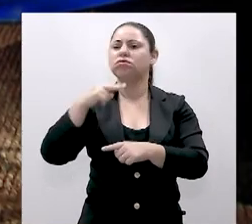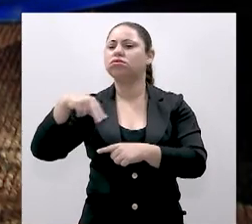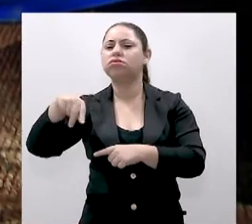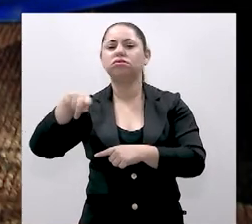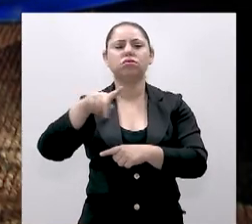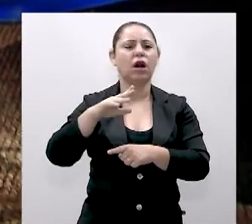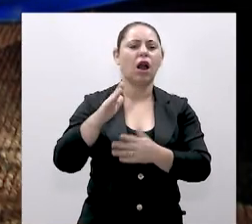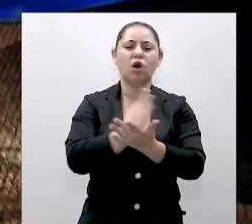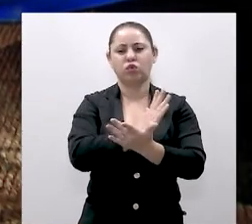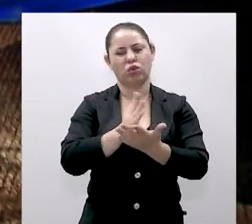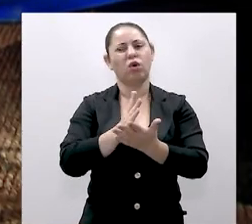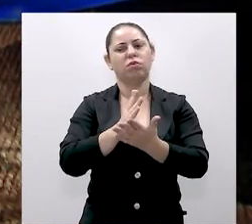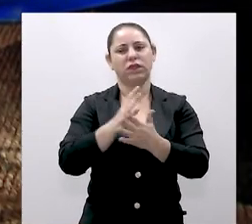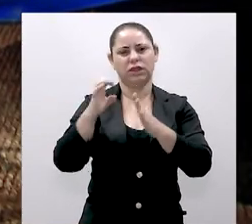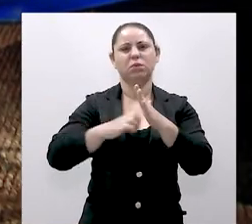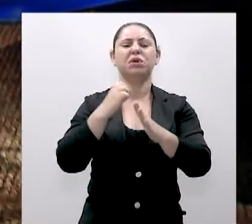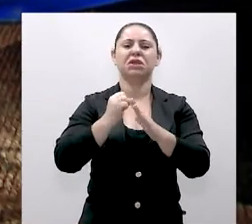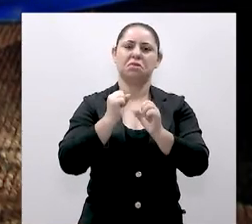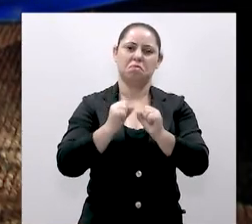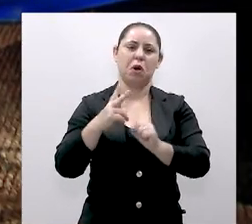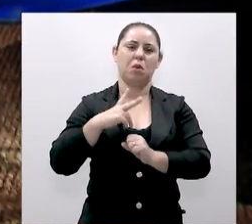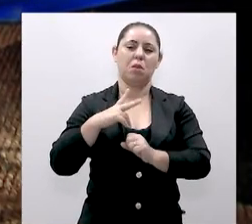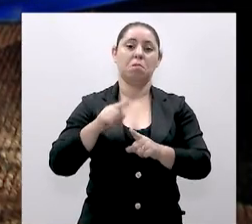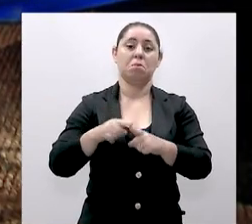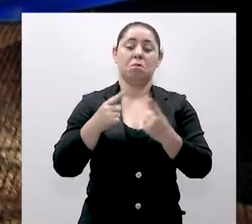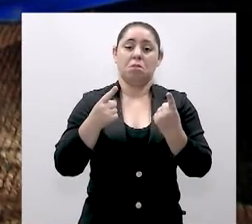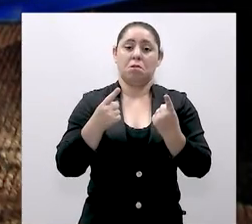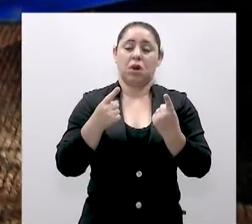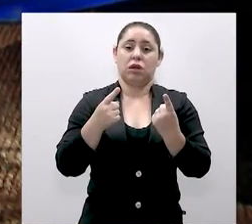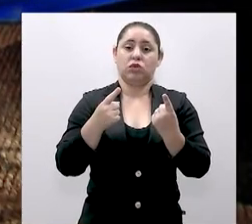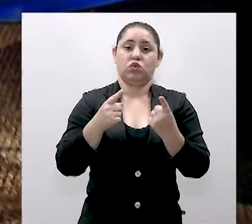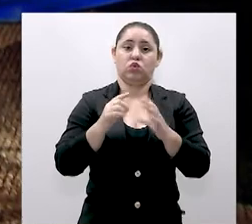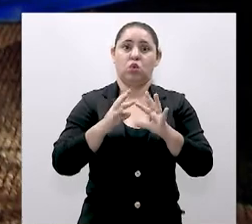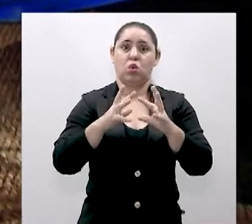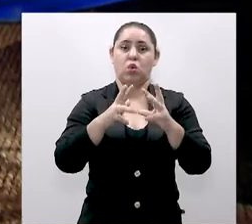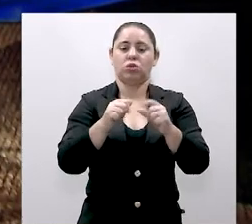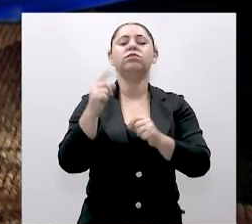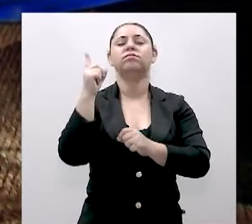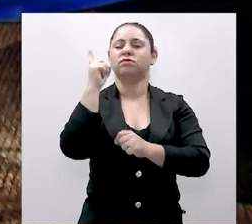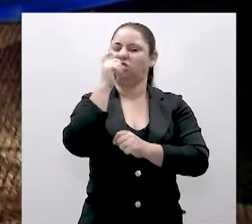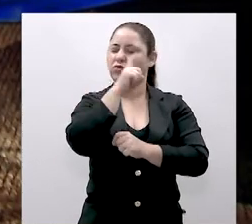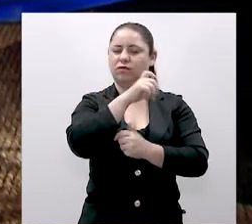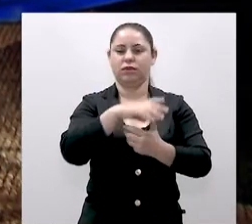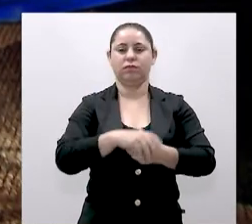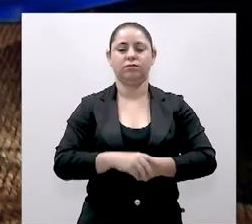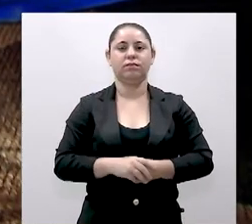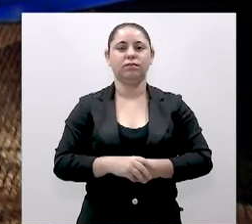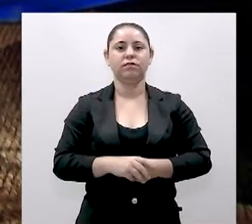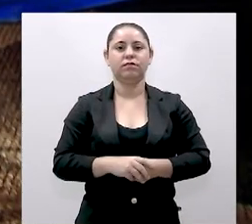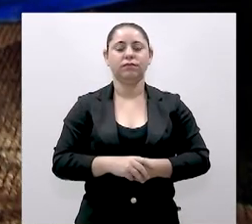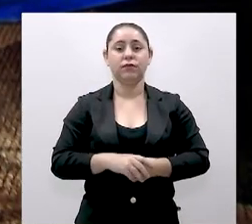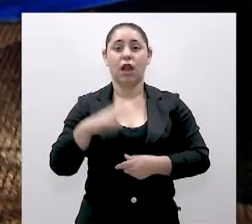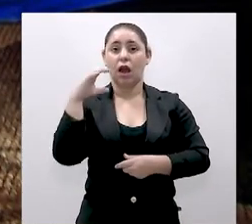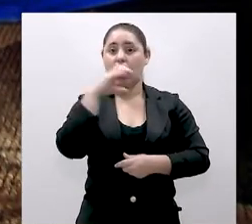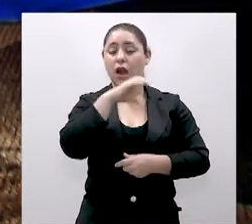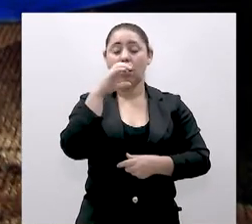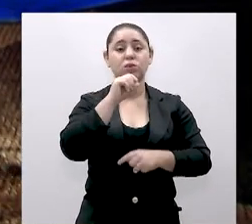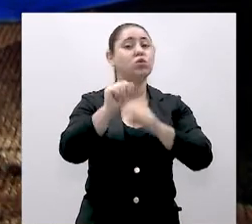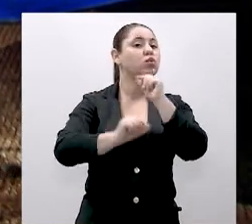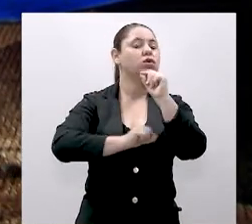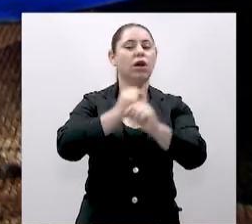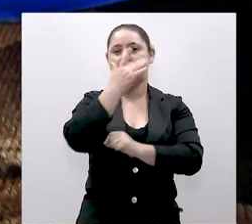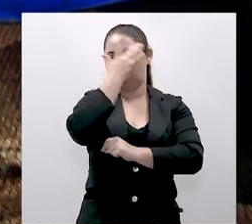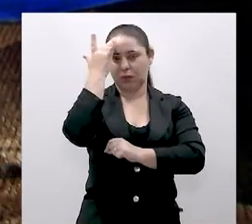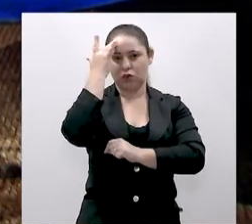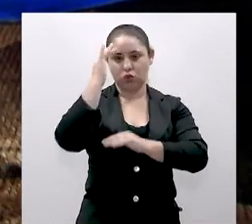pegar pelas beiradas algumas empresas mas quer comprar holding é muito complexo não é assim rapidamente